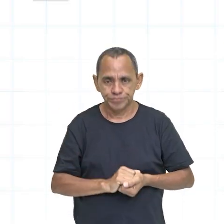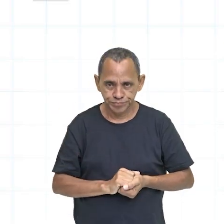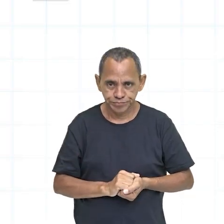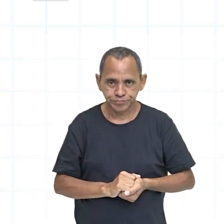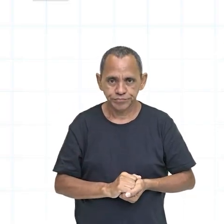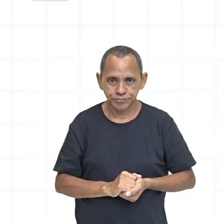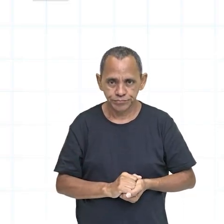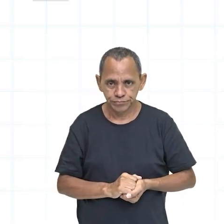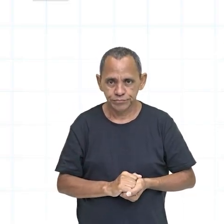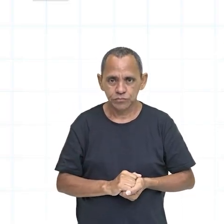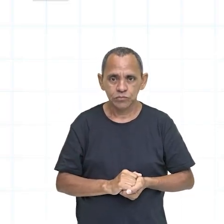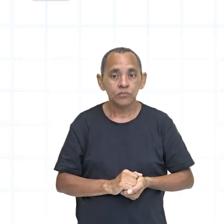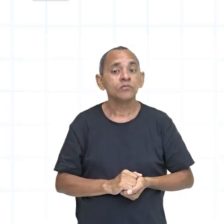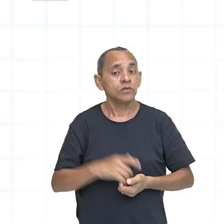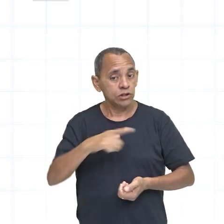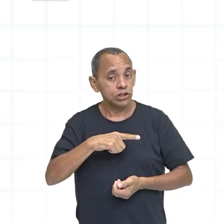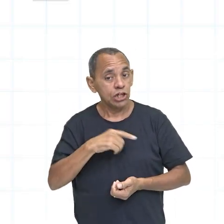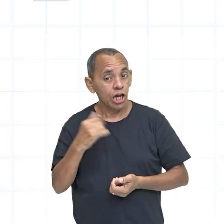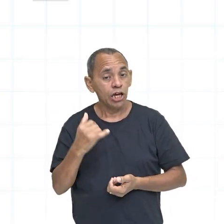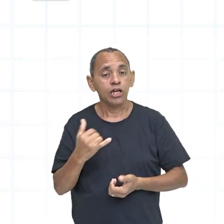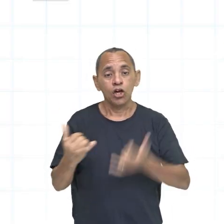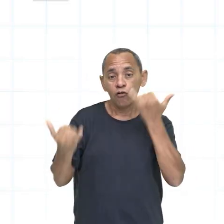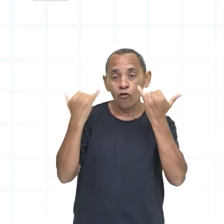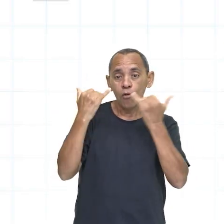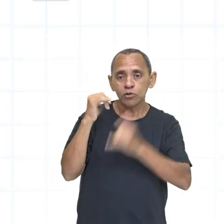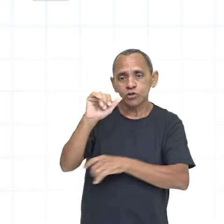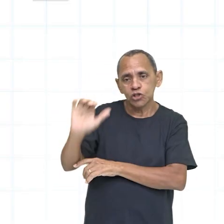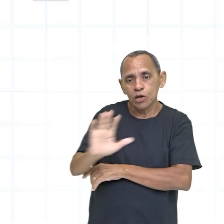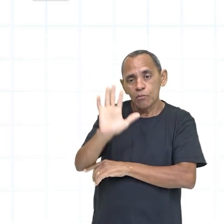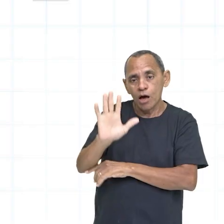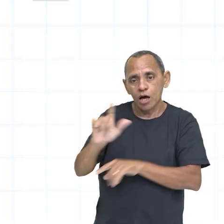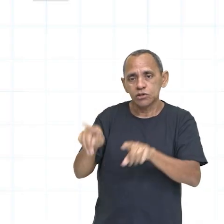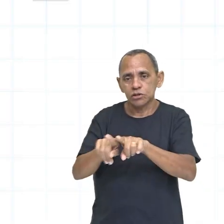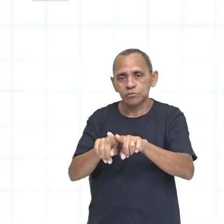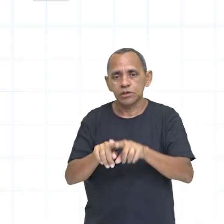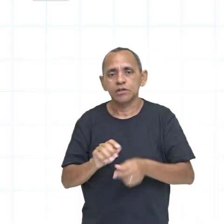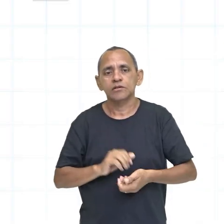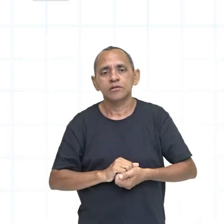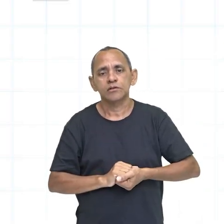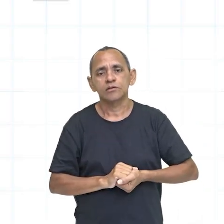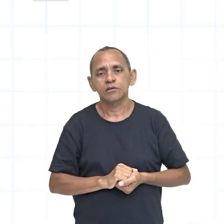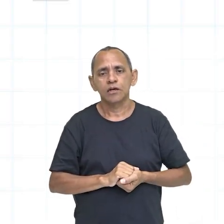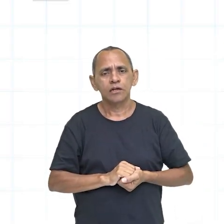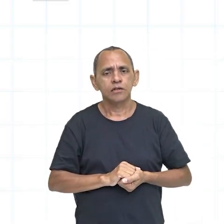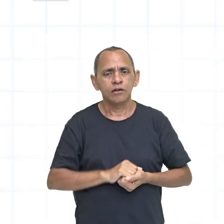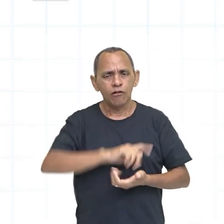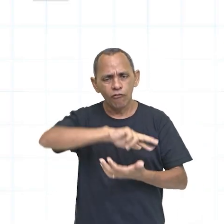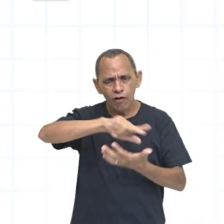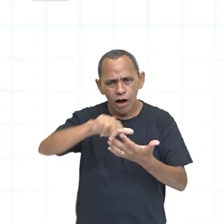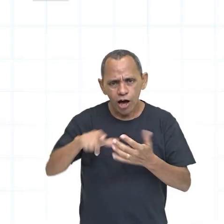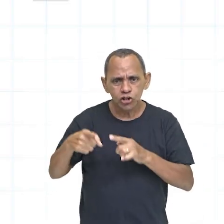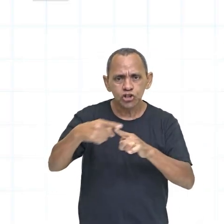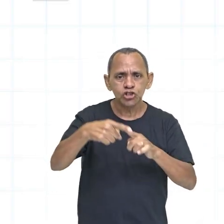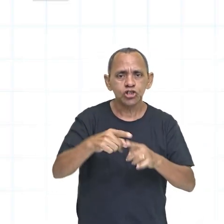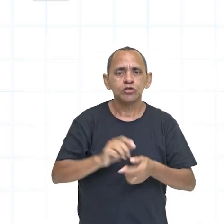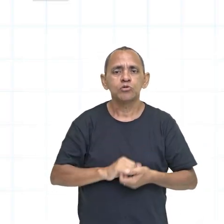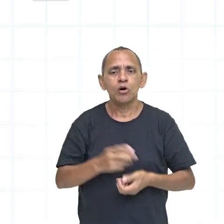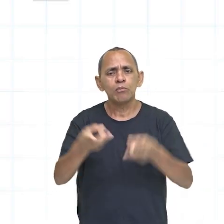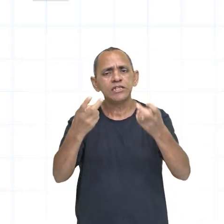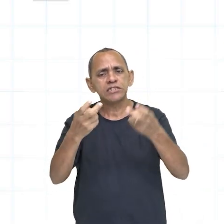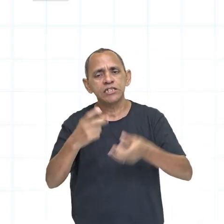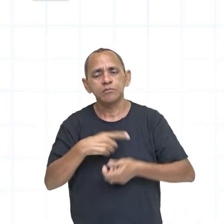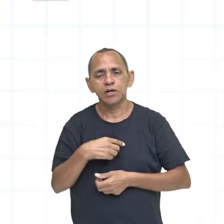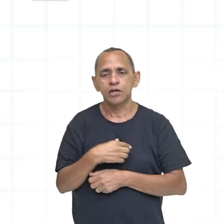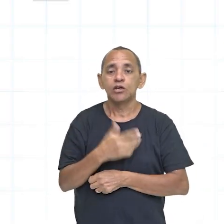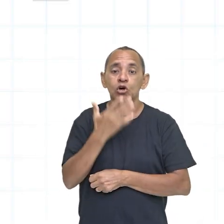comum e é um mix, né, de linguagem verbal e não verbal, certo? Porque eu tenho ali a palavra stop, ela em